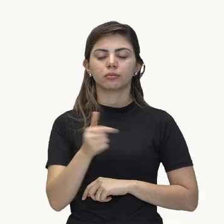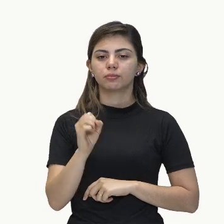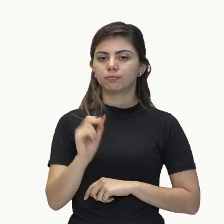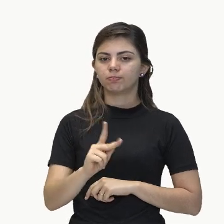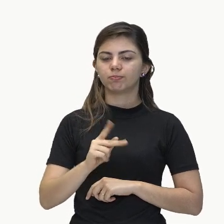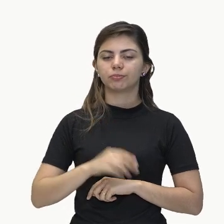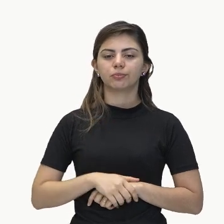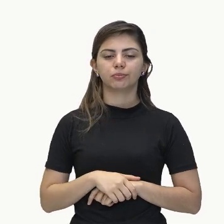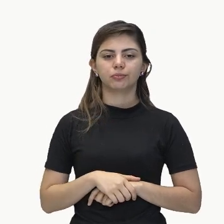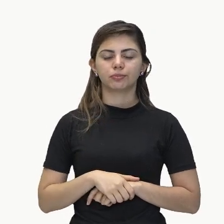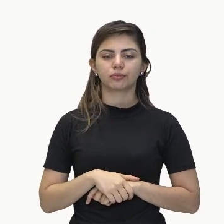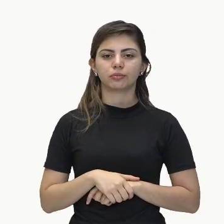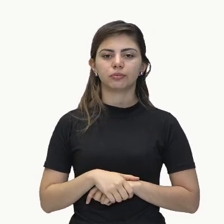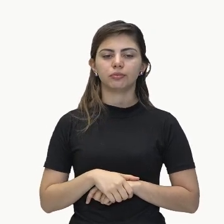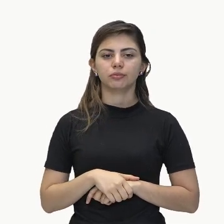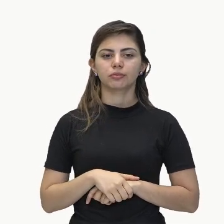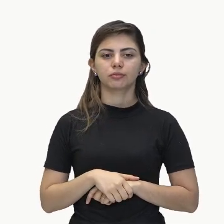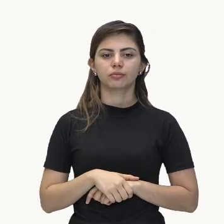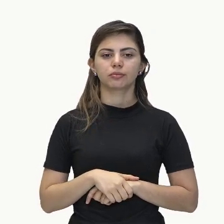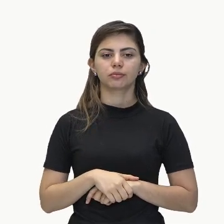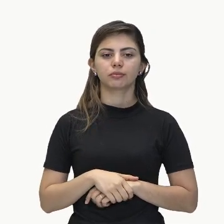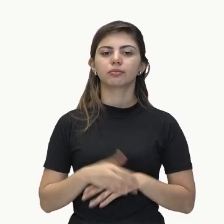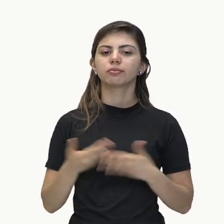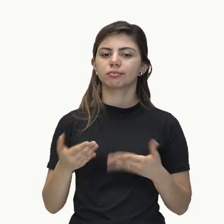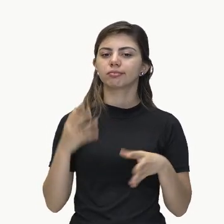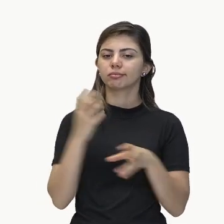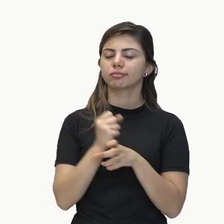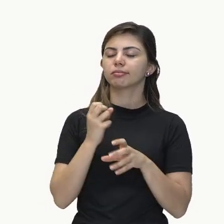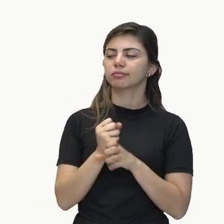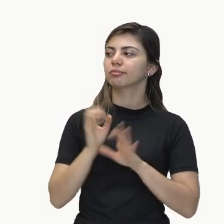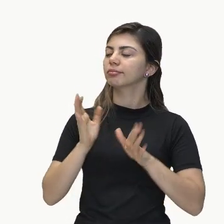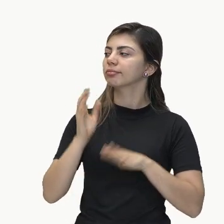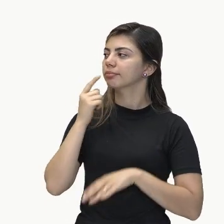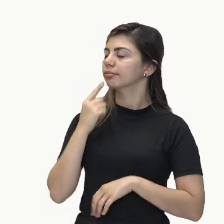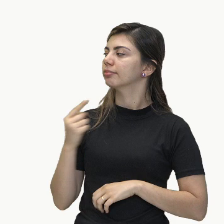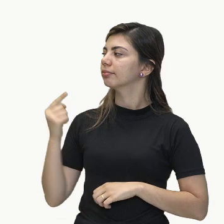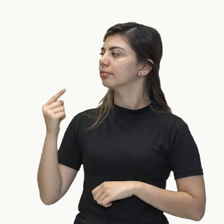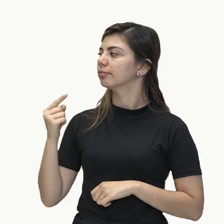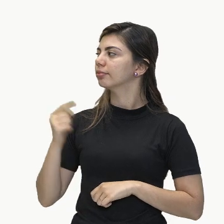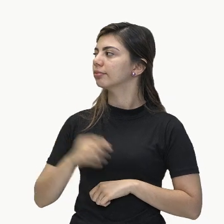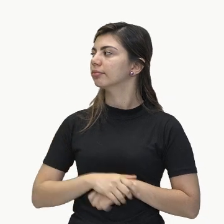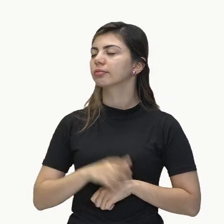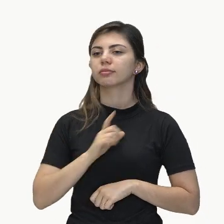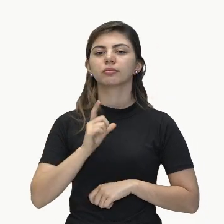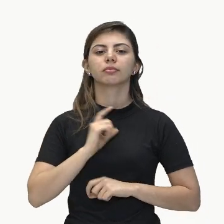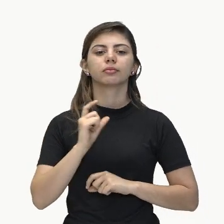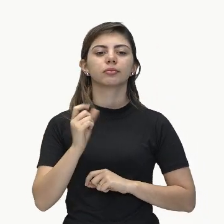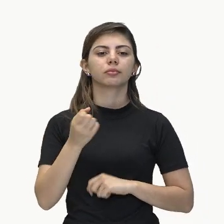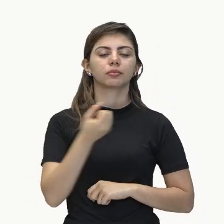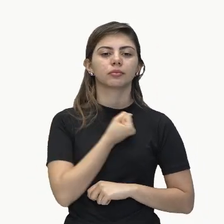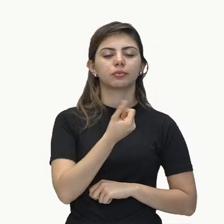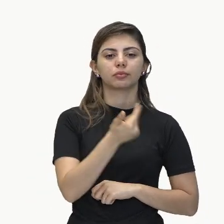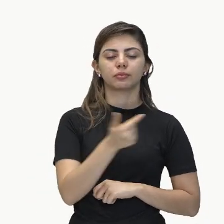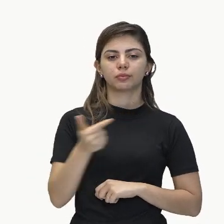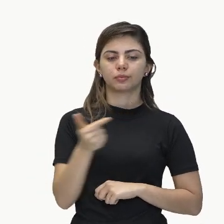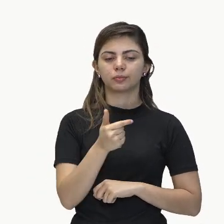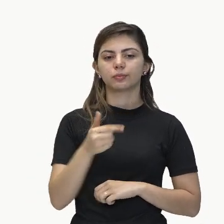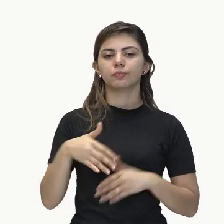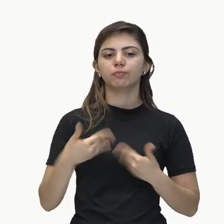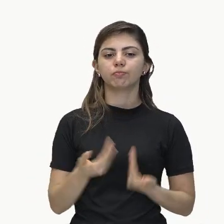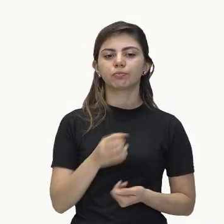Ok? E aí aqui o cálculo já está feito, tá bom? Eu tenho 22, o 0 igual